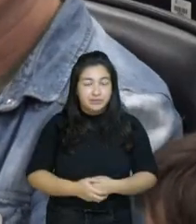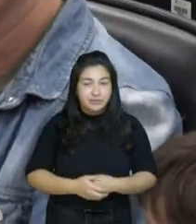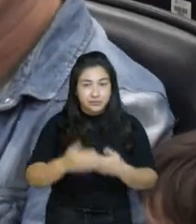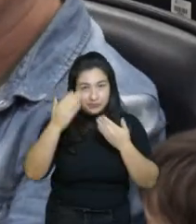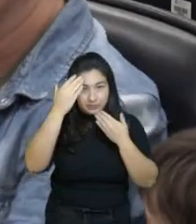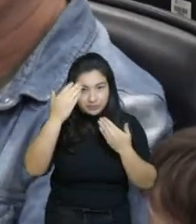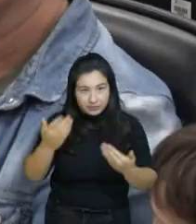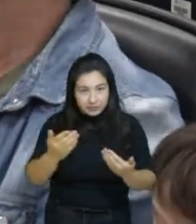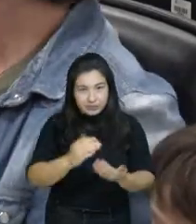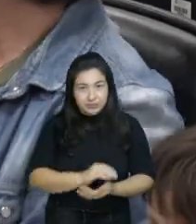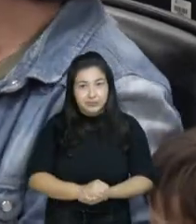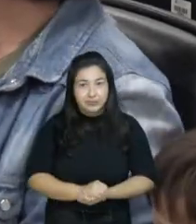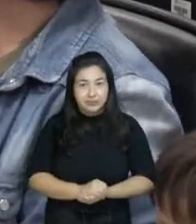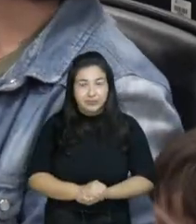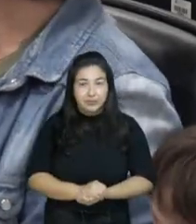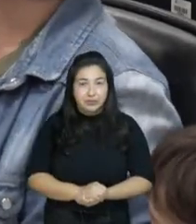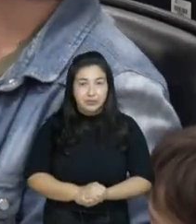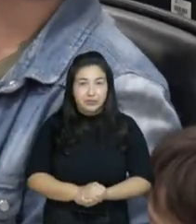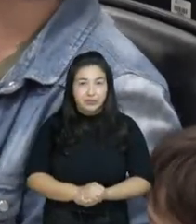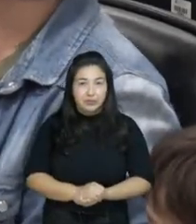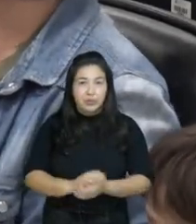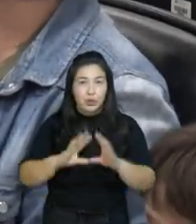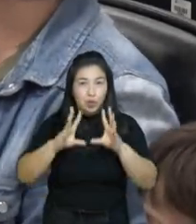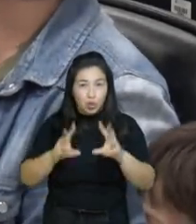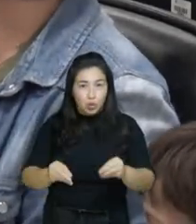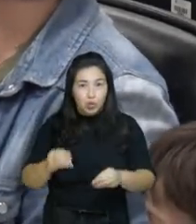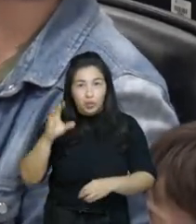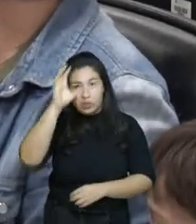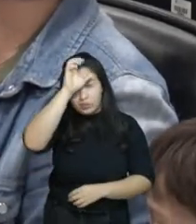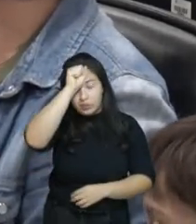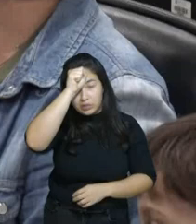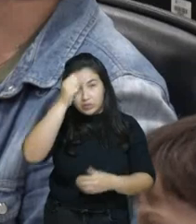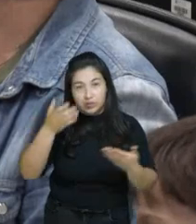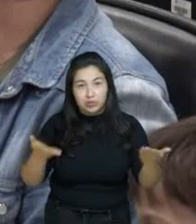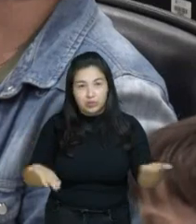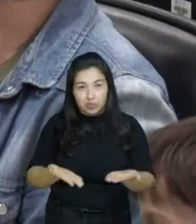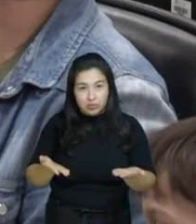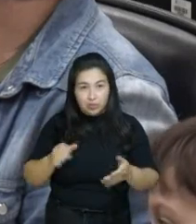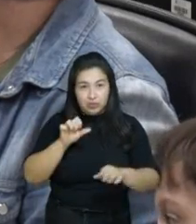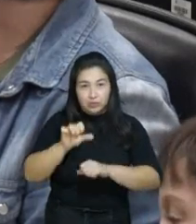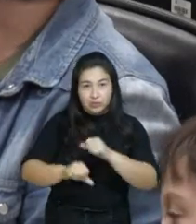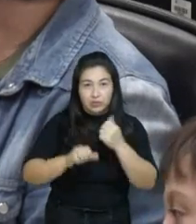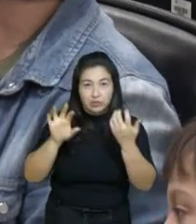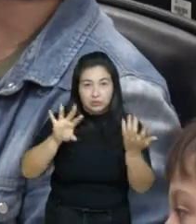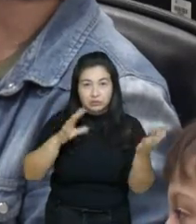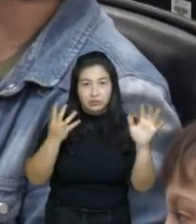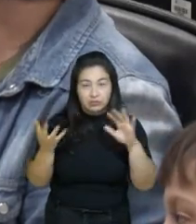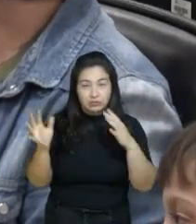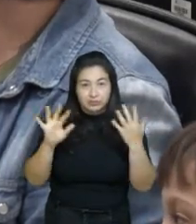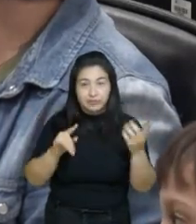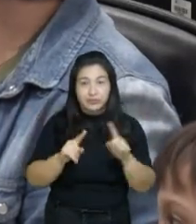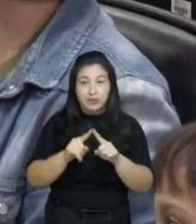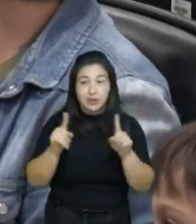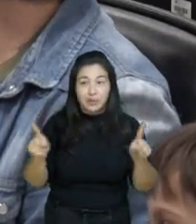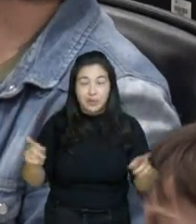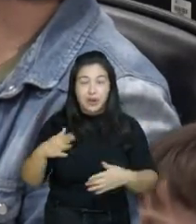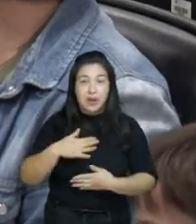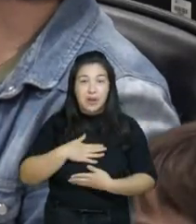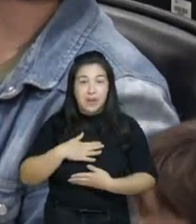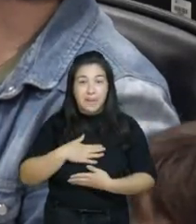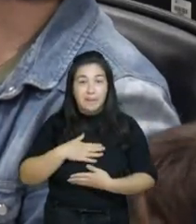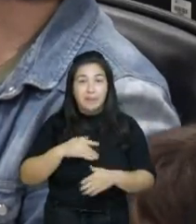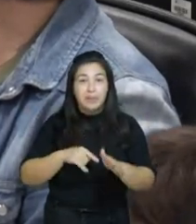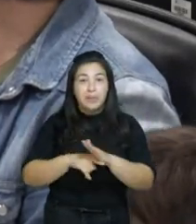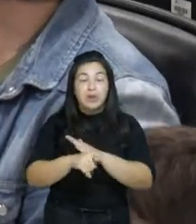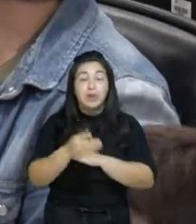muito grato, né, por tudo que aprendi hoje, né, sobre mudanças climáticas, né? Mas a minha preocupação está